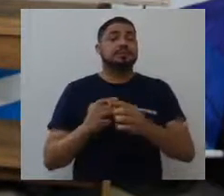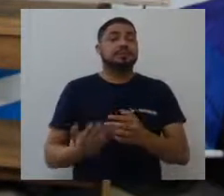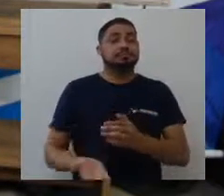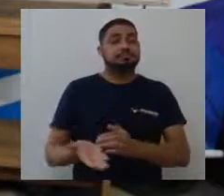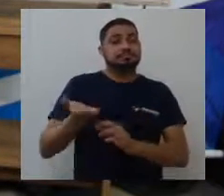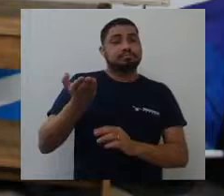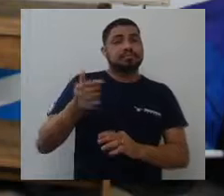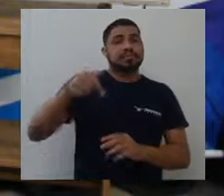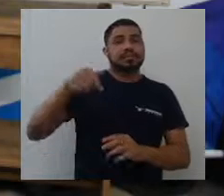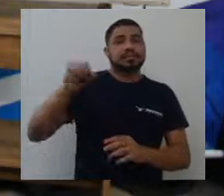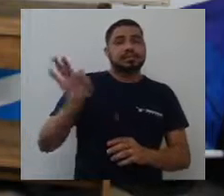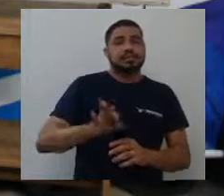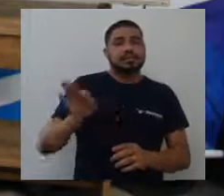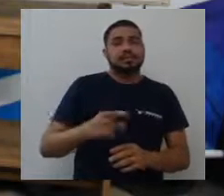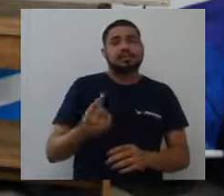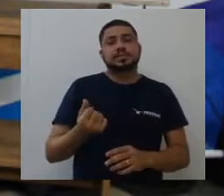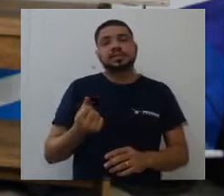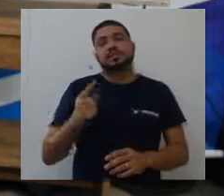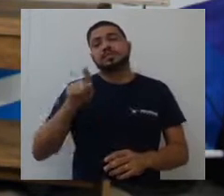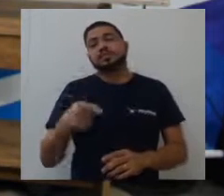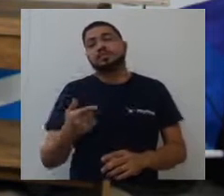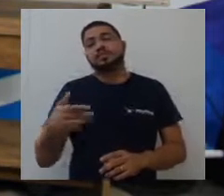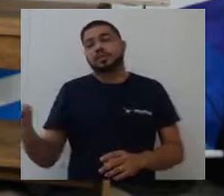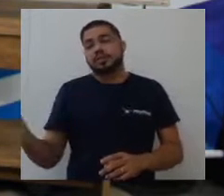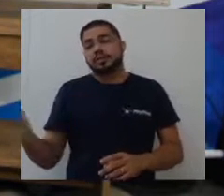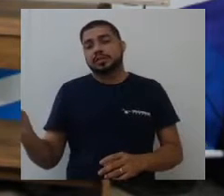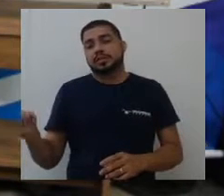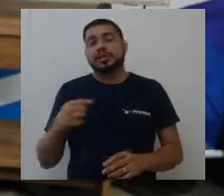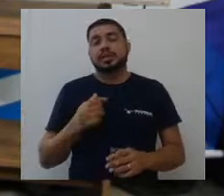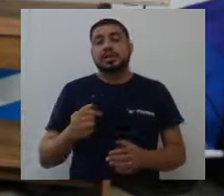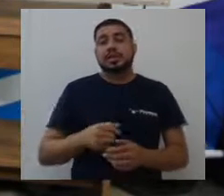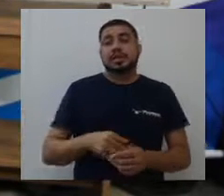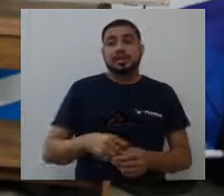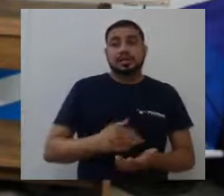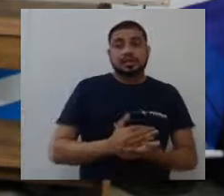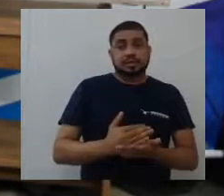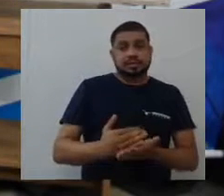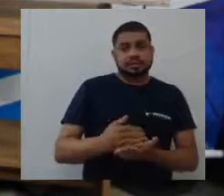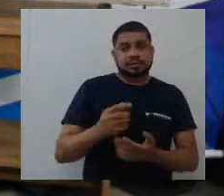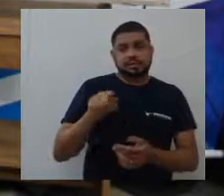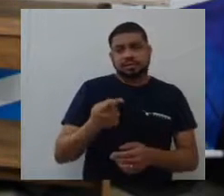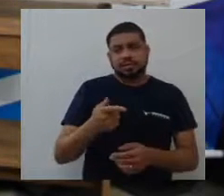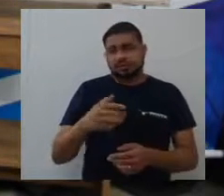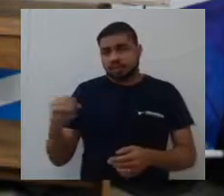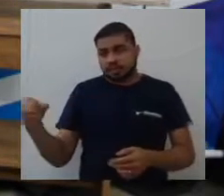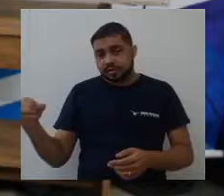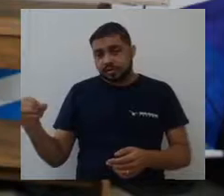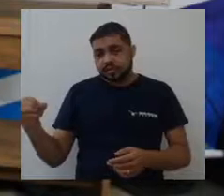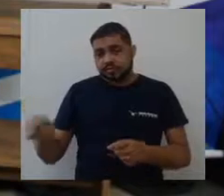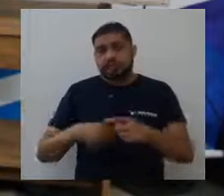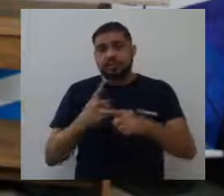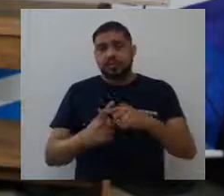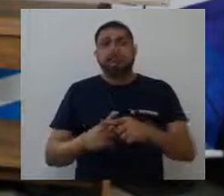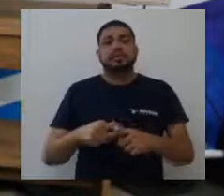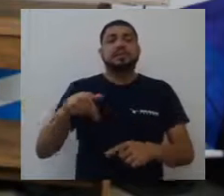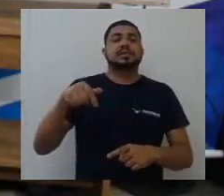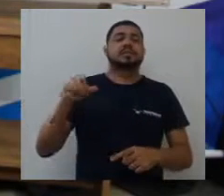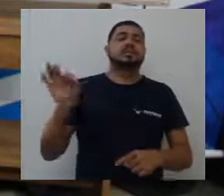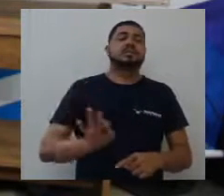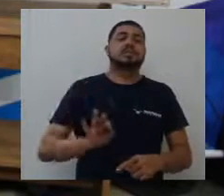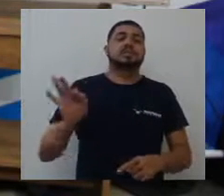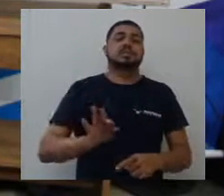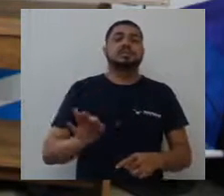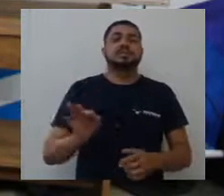no preço que é 1.200. Olha o que eu faço. A ideia inicial que tu tinhas, 1.200 mais o aumento de 7% em relação